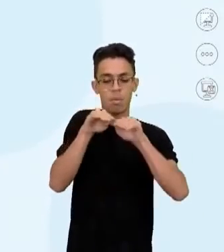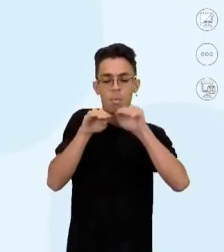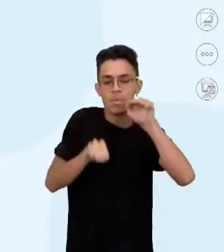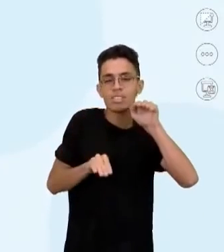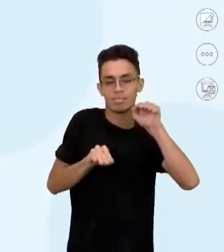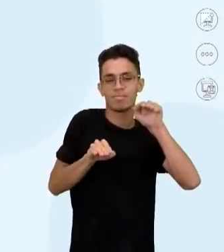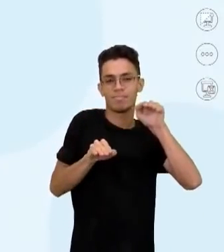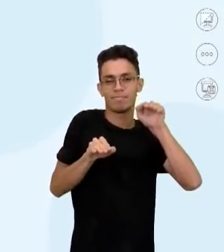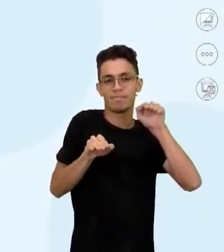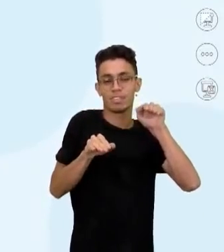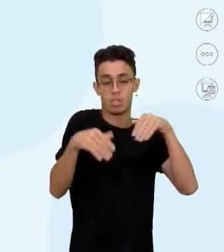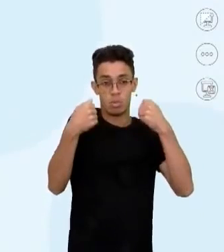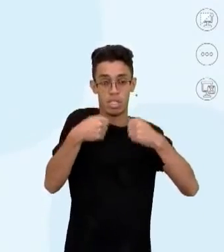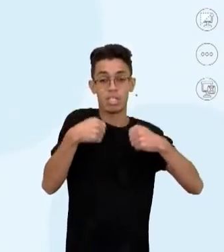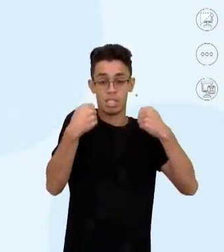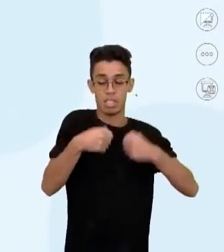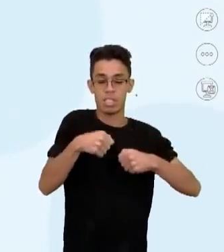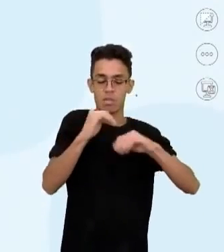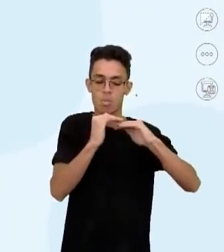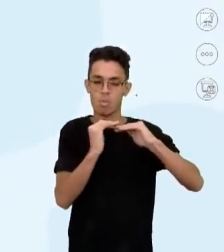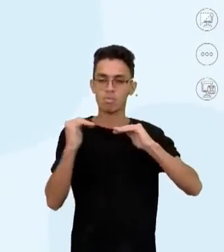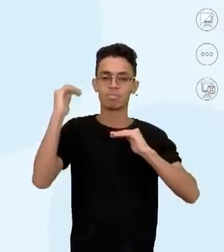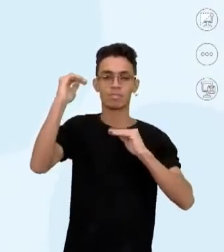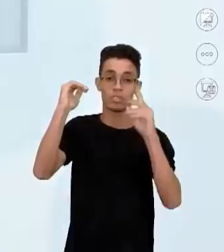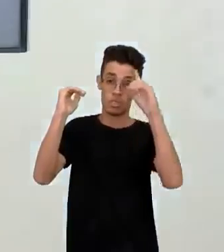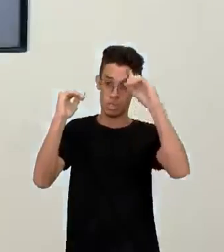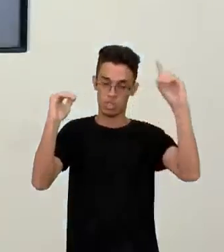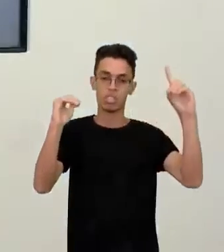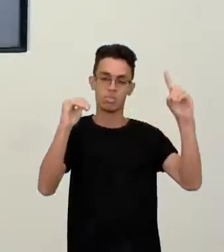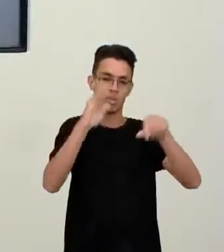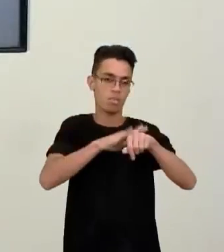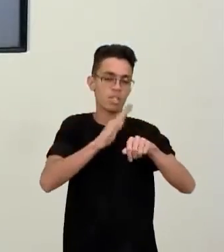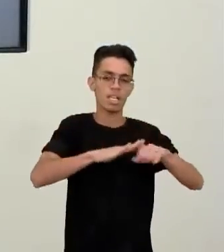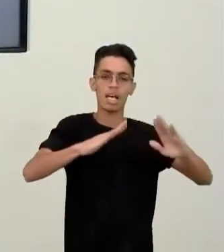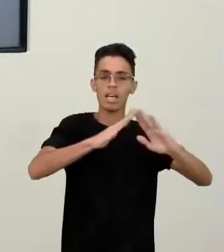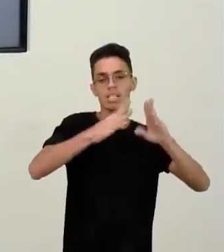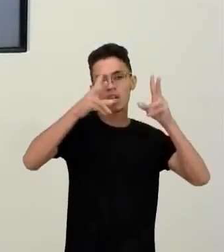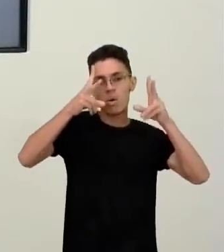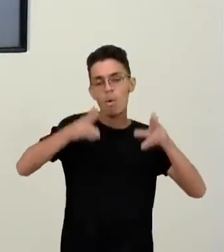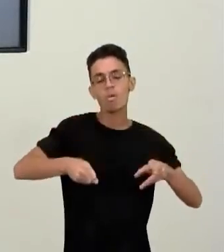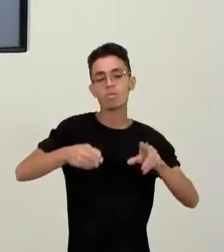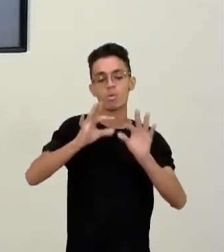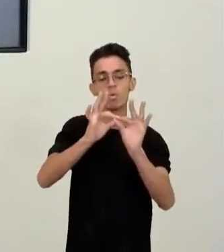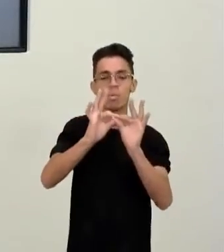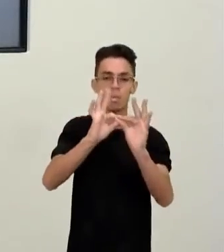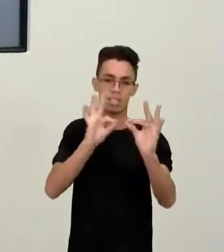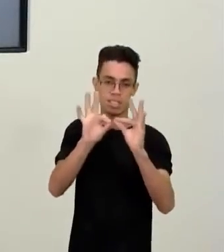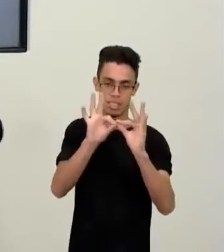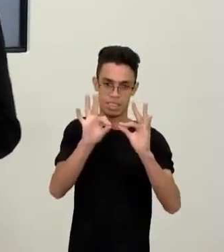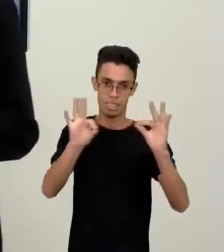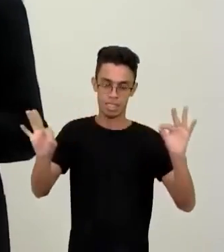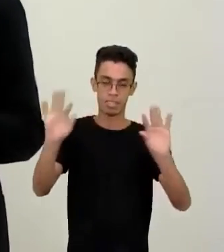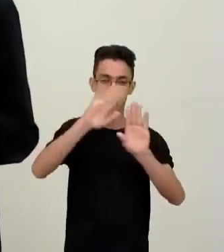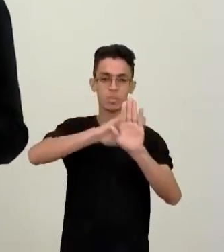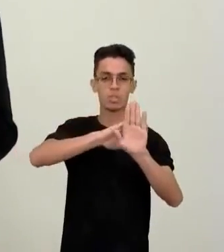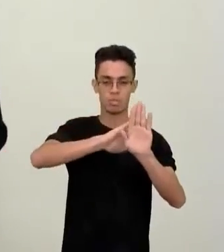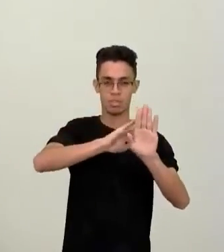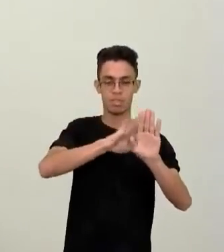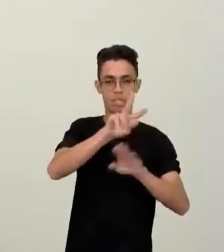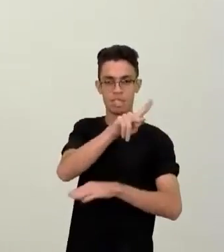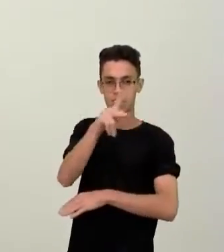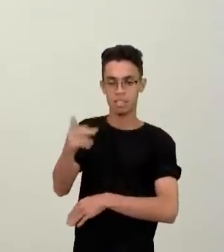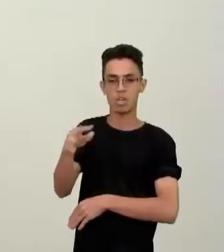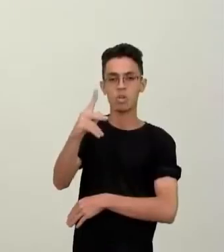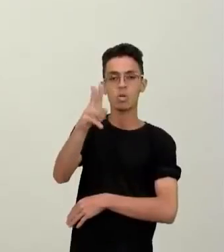hora, ele vai ter que aumentar o total de dias aí para fazer o mesmo trabalho. Então, é uma grandeza inversamente proporcional.